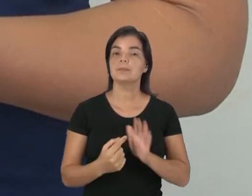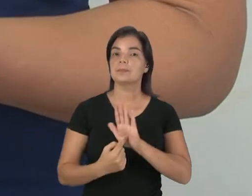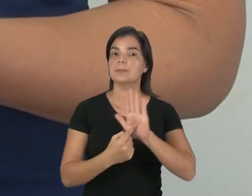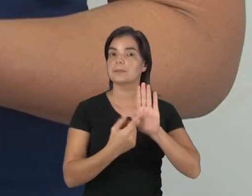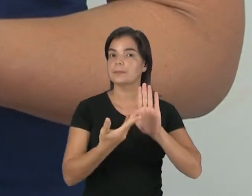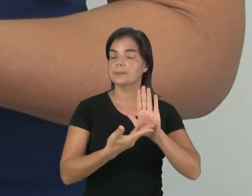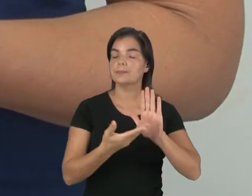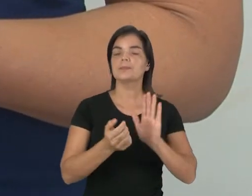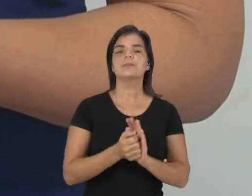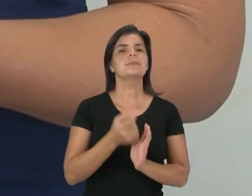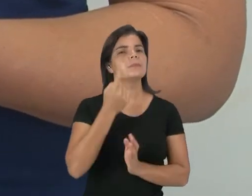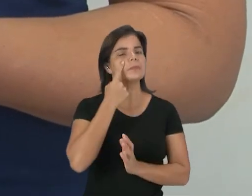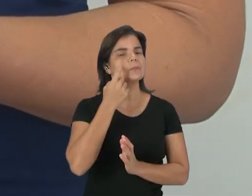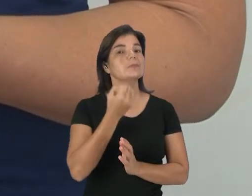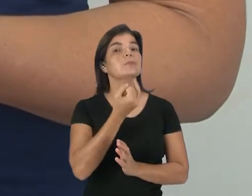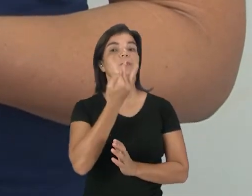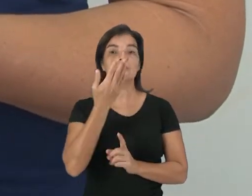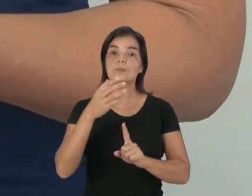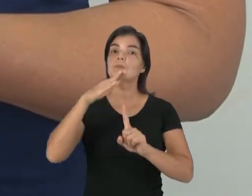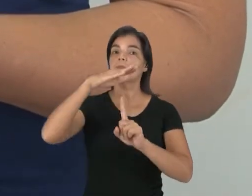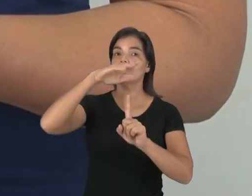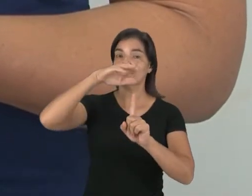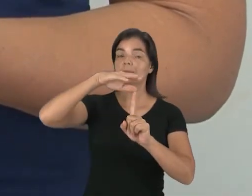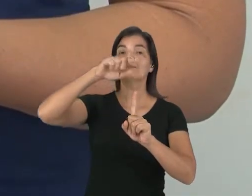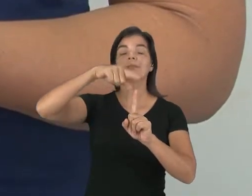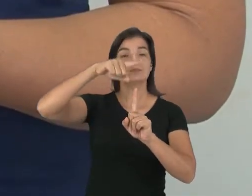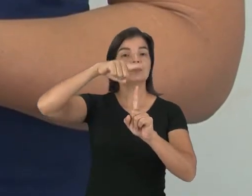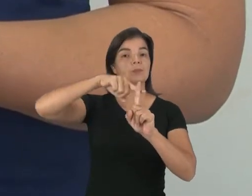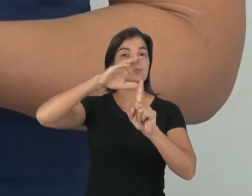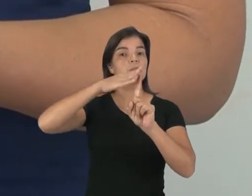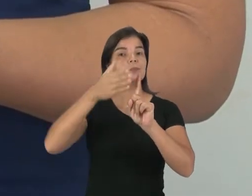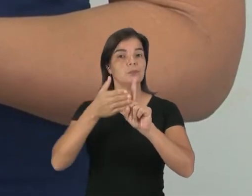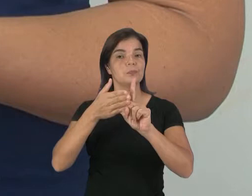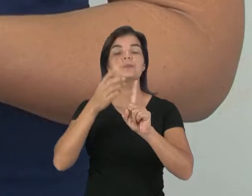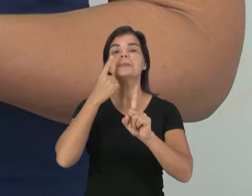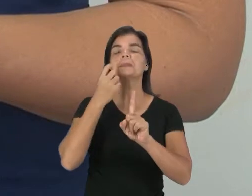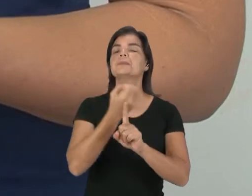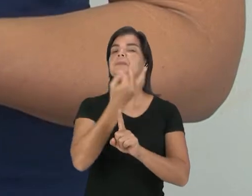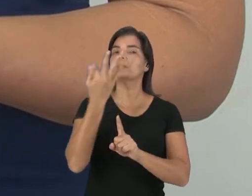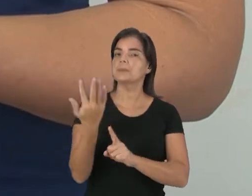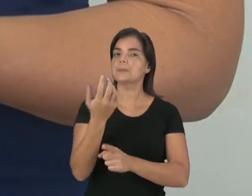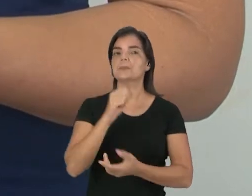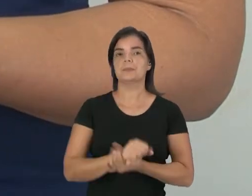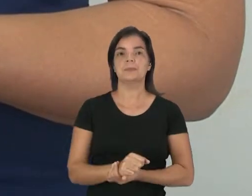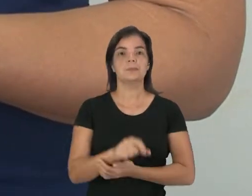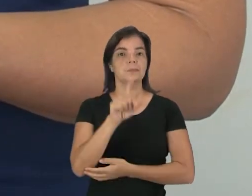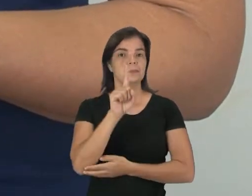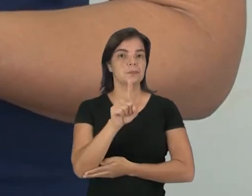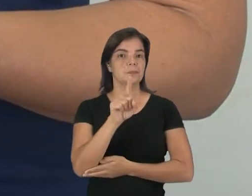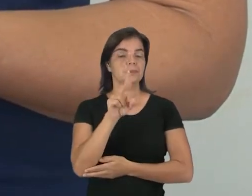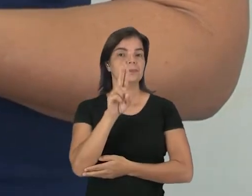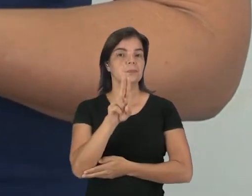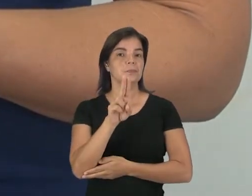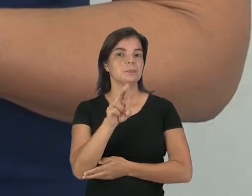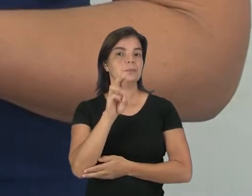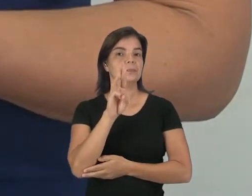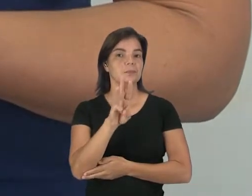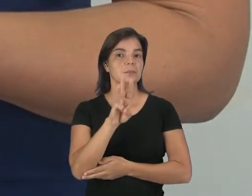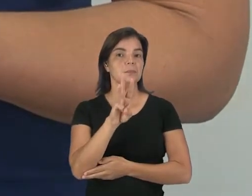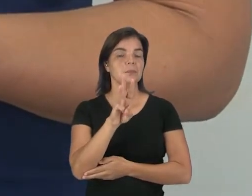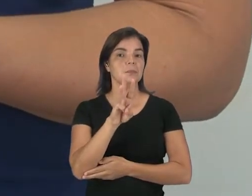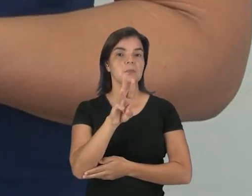base. Vamos ver quantos lados a base dessa pirâmide possui? Vamos lá? 1, 2,